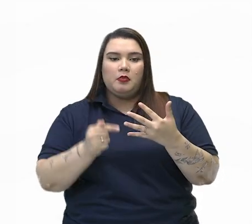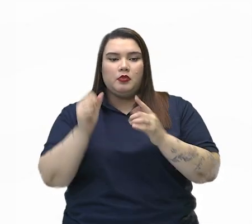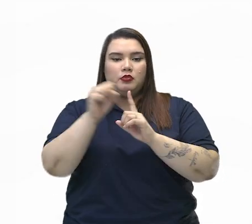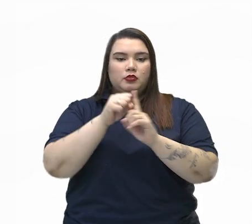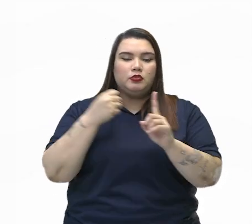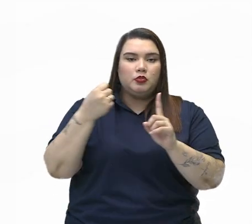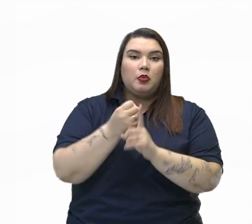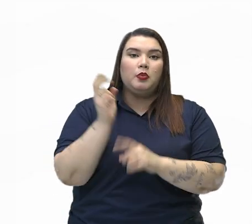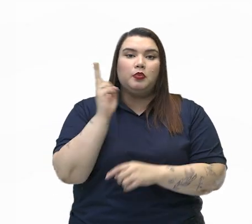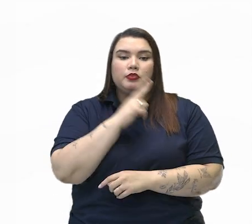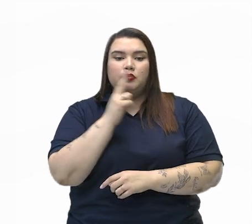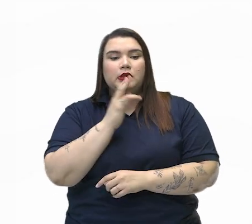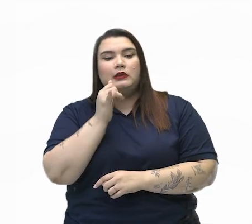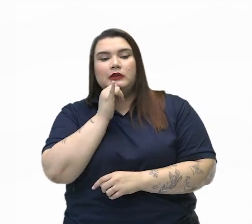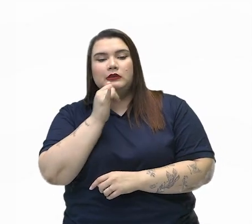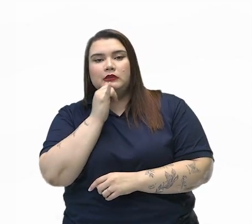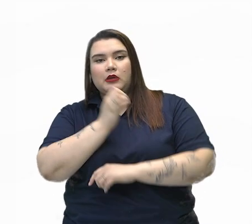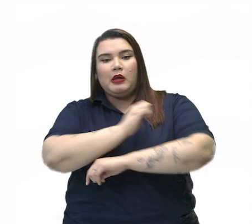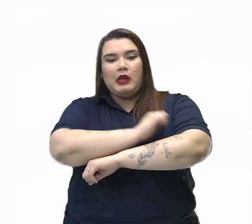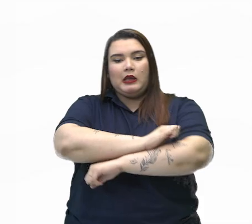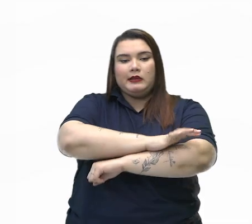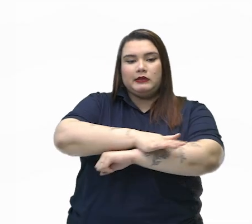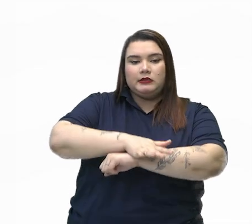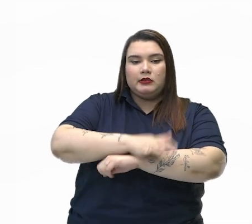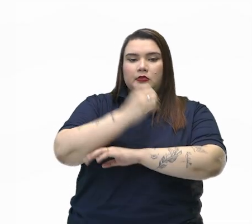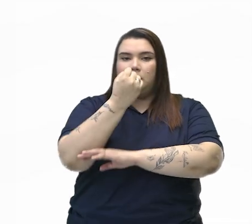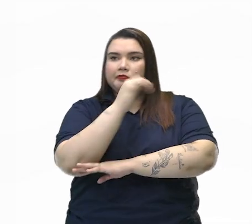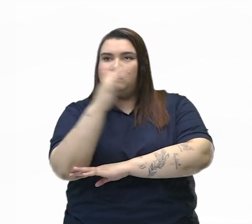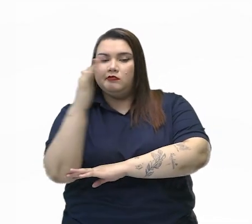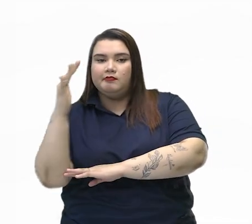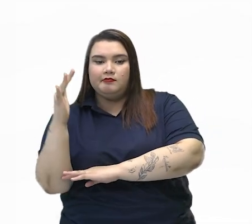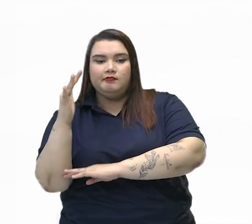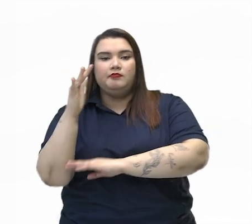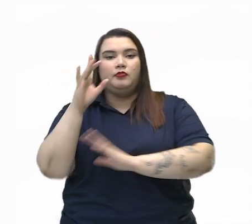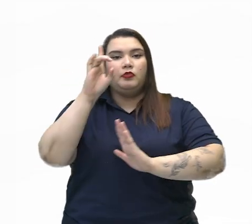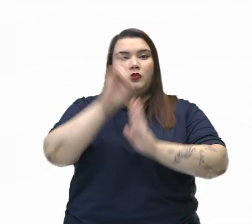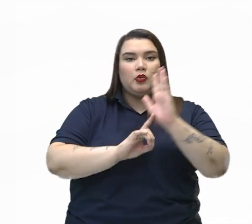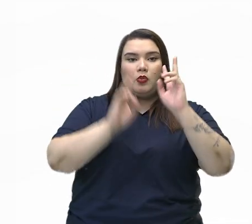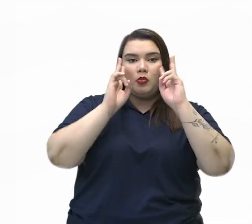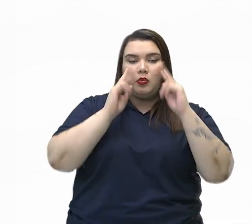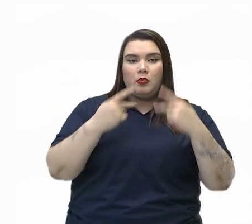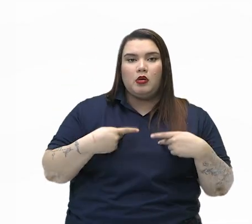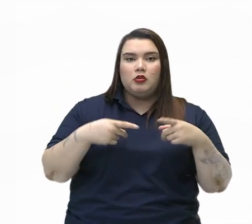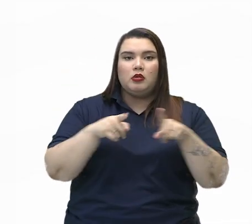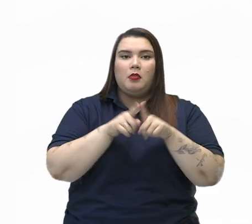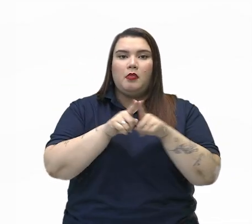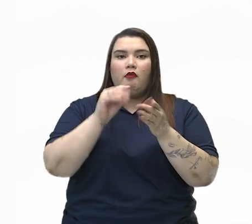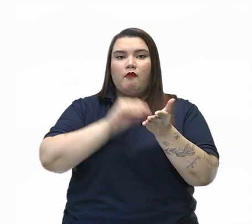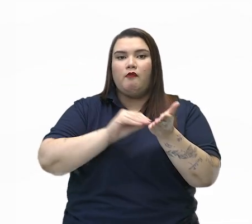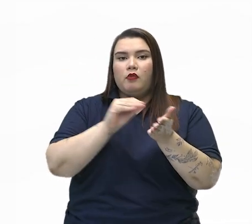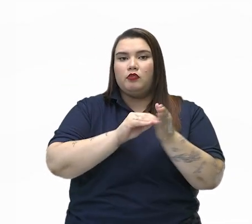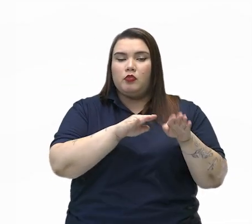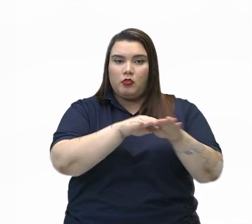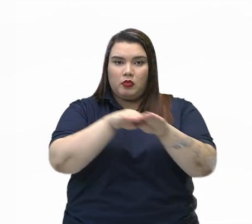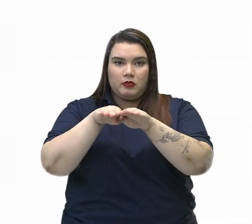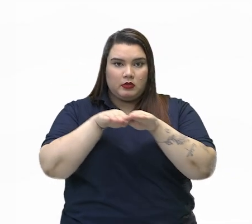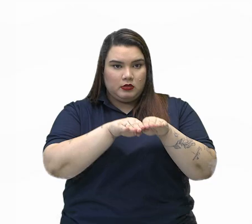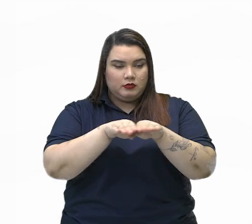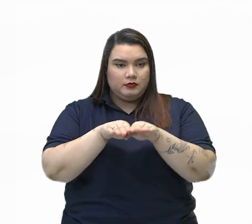urgentes, como desigualdade, racismo, meio ambiente e direitos humanos.